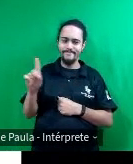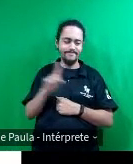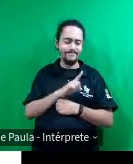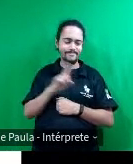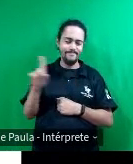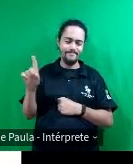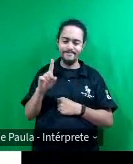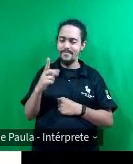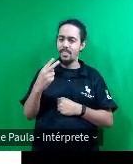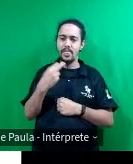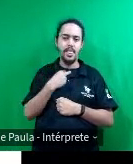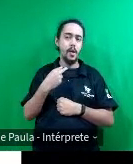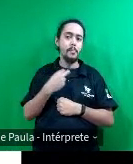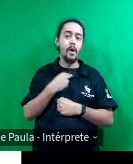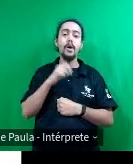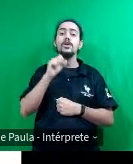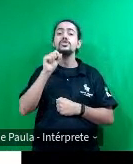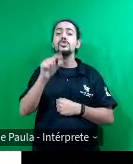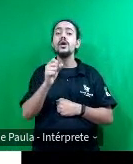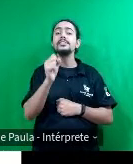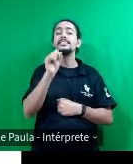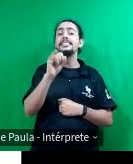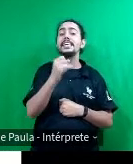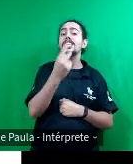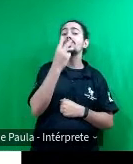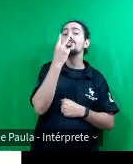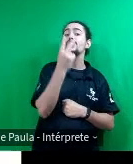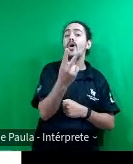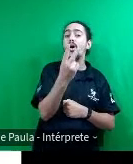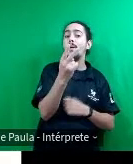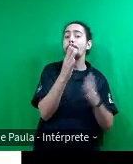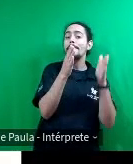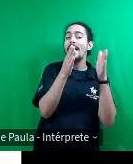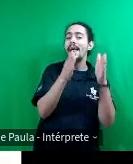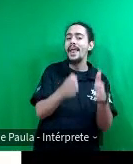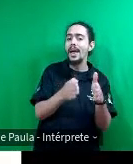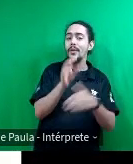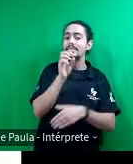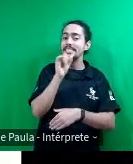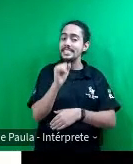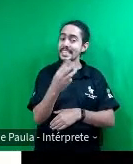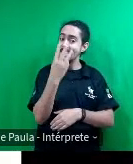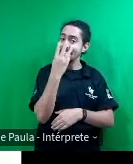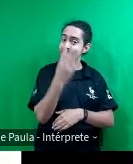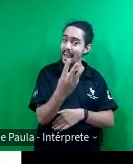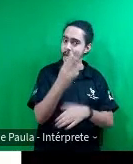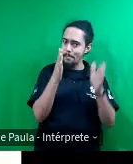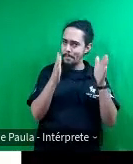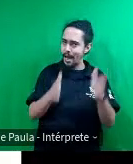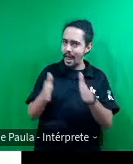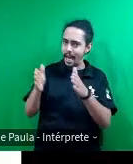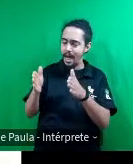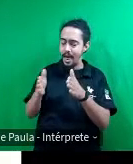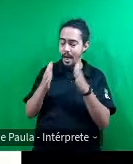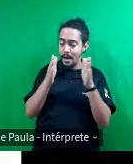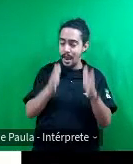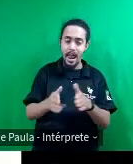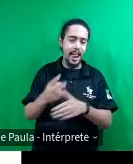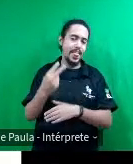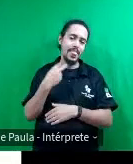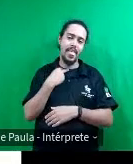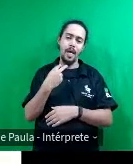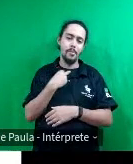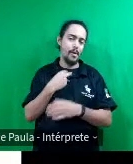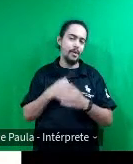macete vale para 2 resistores em paralelo, né? Tem até uma forma de eu conseguir generalizar isso